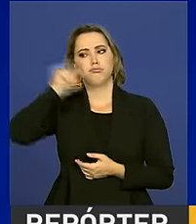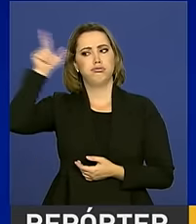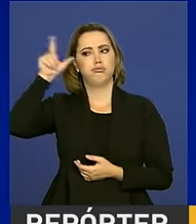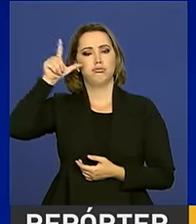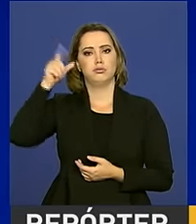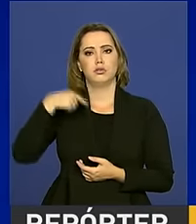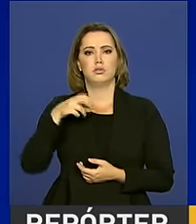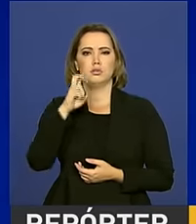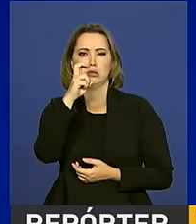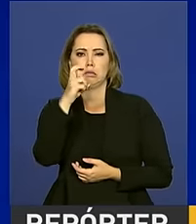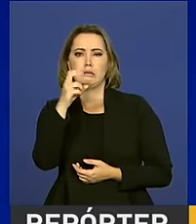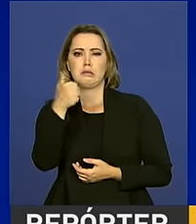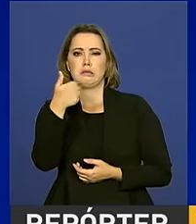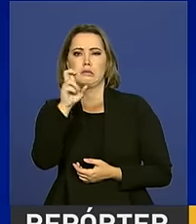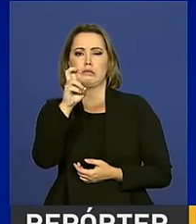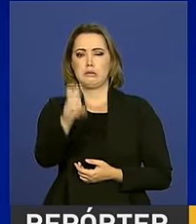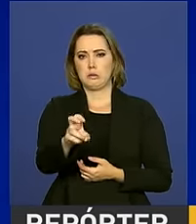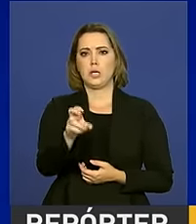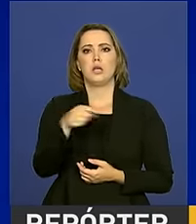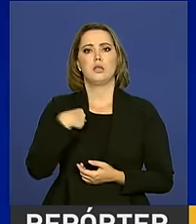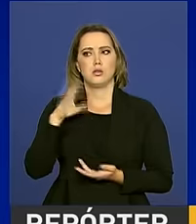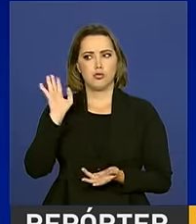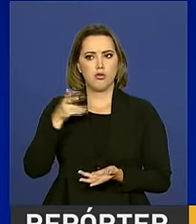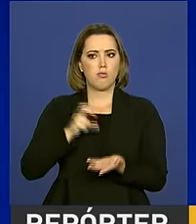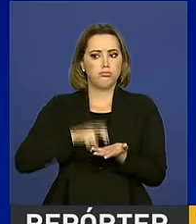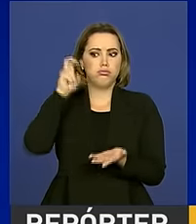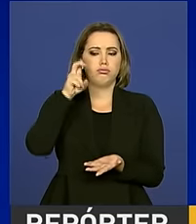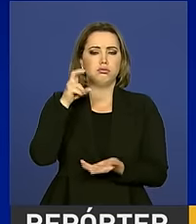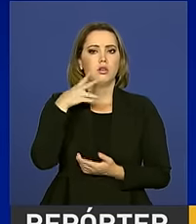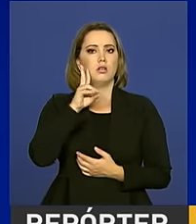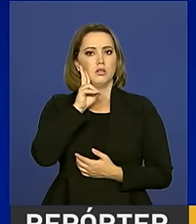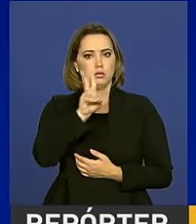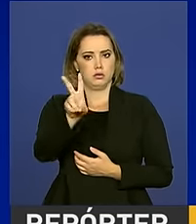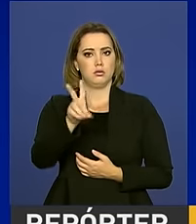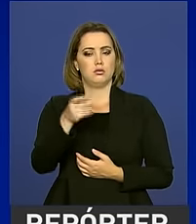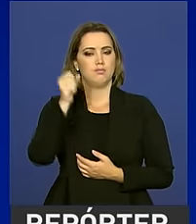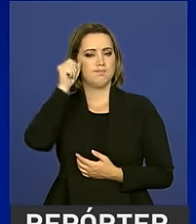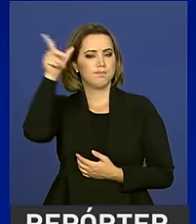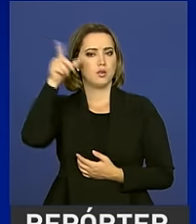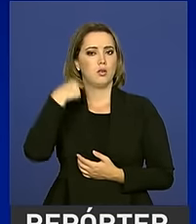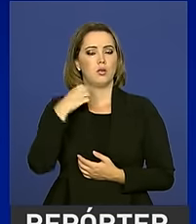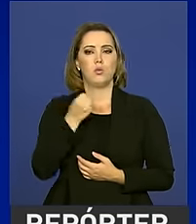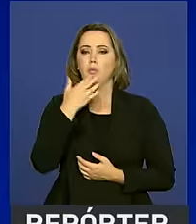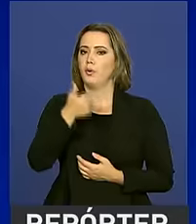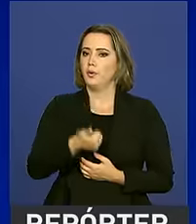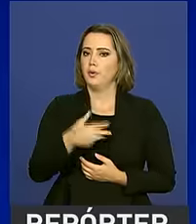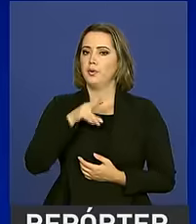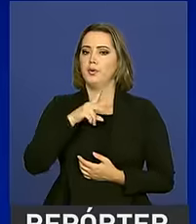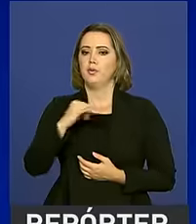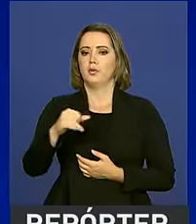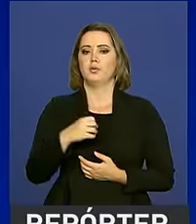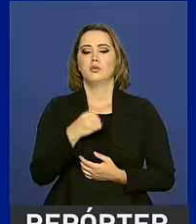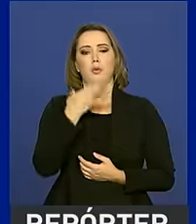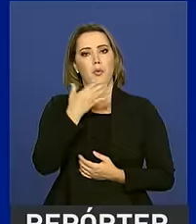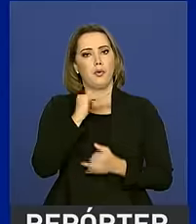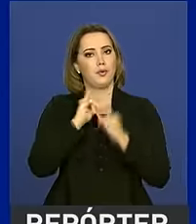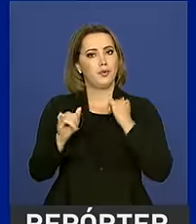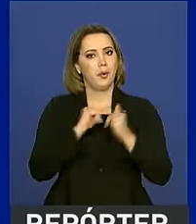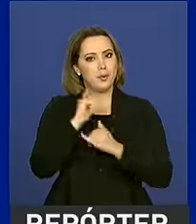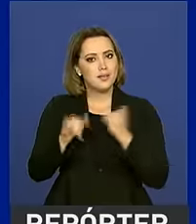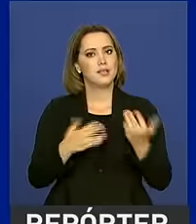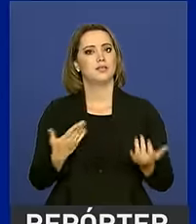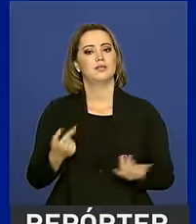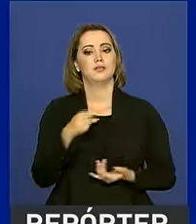base de 5 15 mais ou menos né tá com uma boa expectativa pro dia ser ser maravilhoso hoje com essa notícia boa a